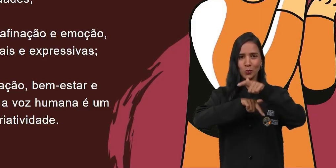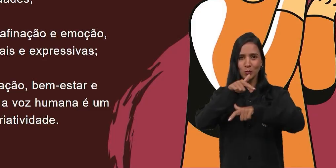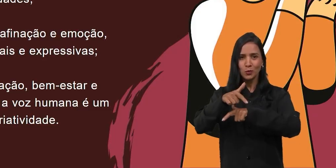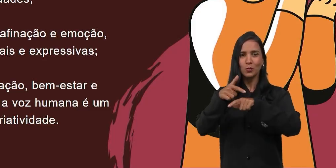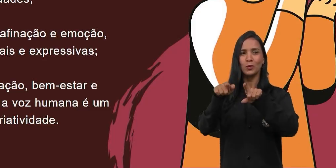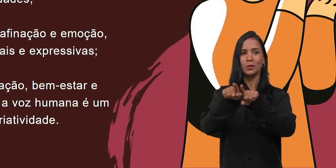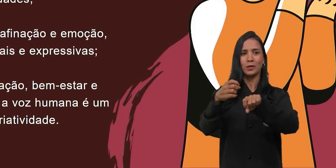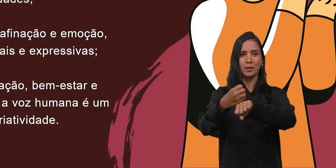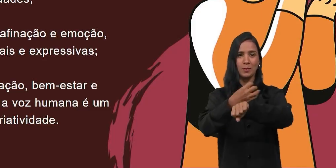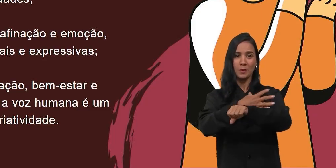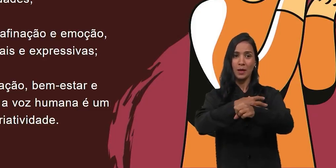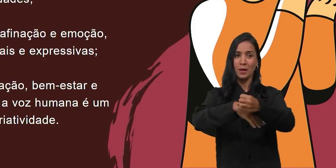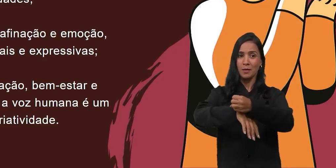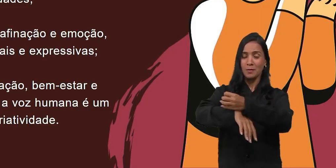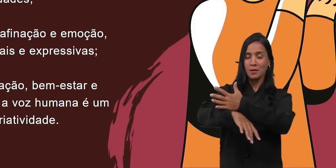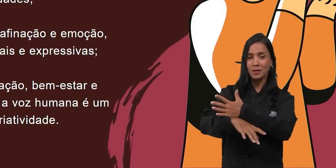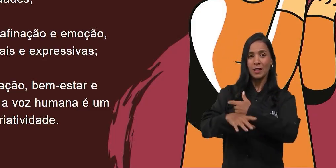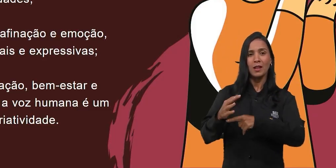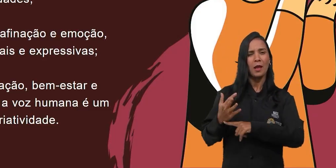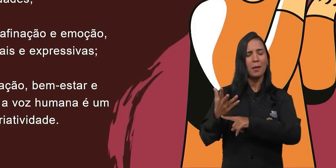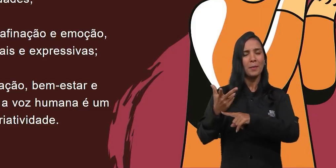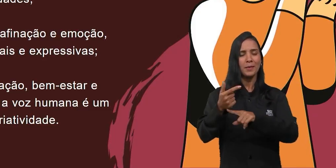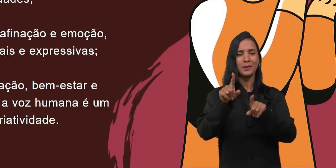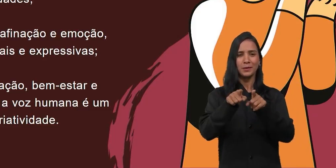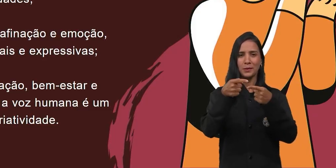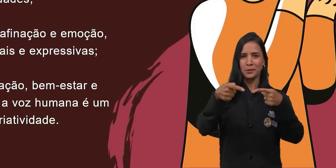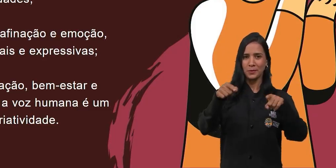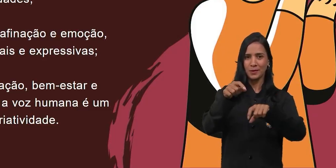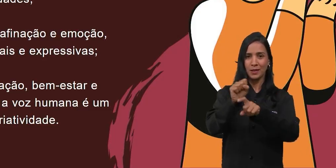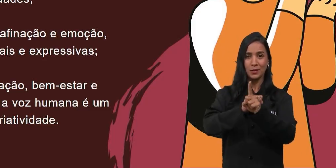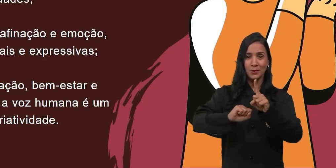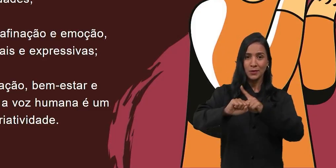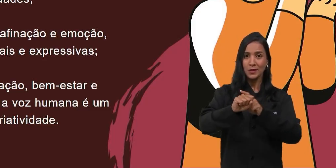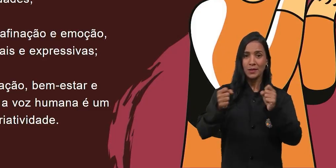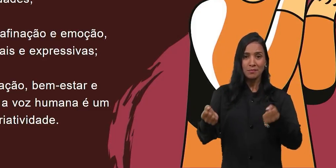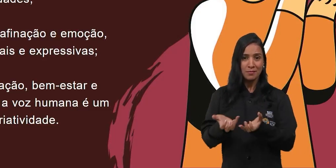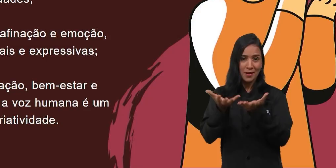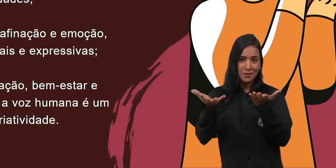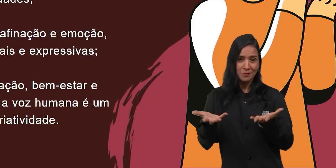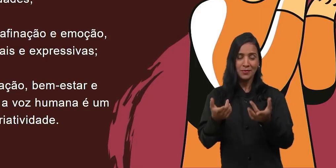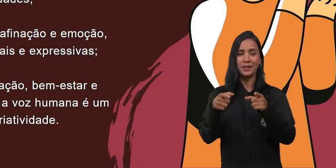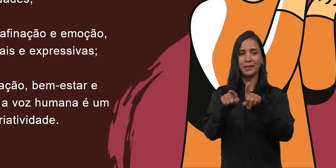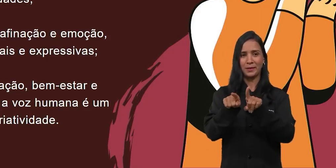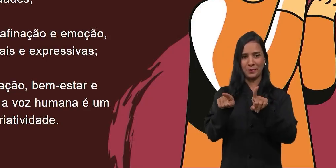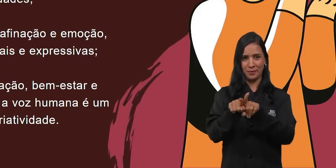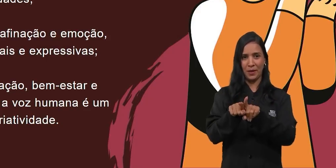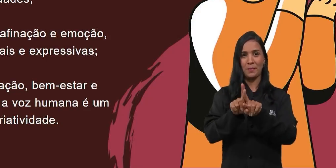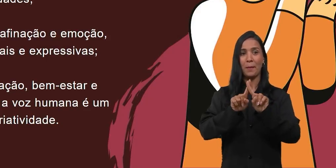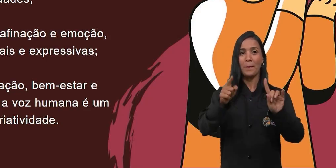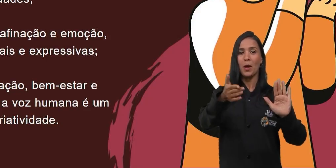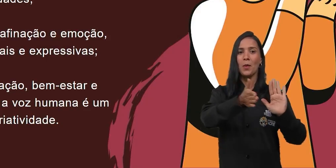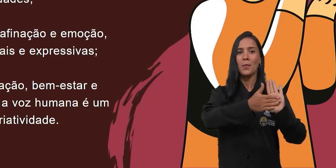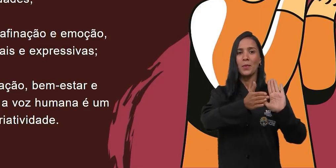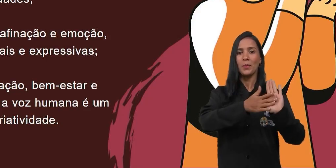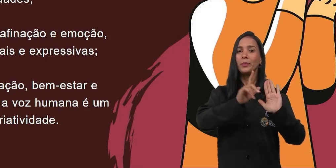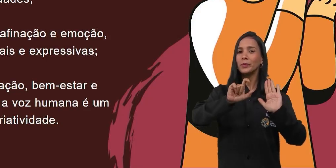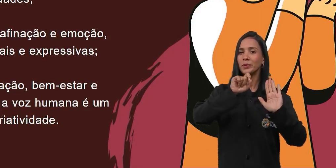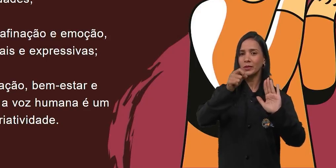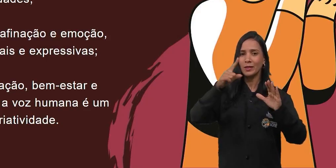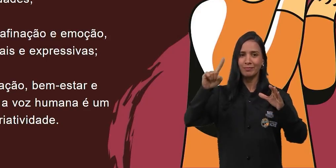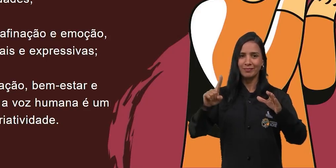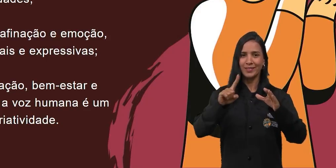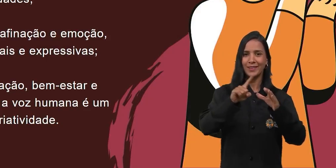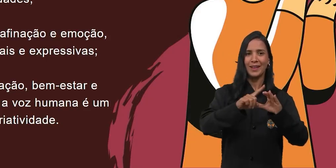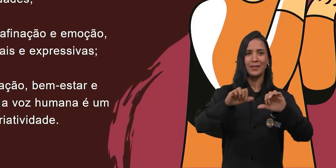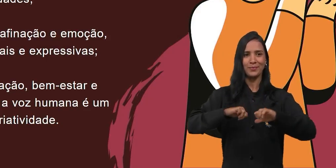e expressivas. Além disso, o canto coral promove integração, bem-estar e valorização